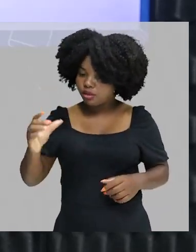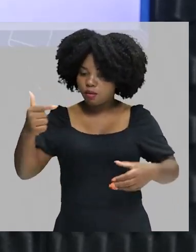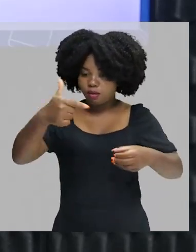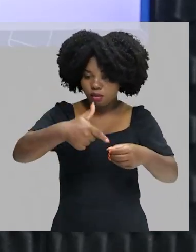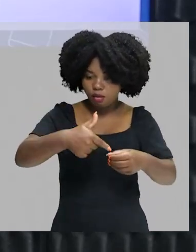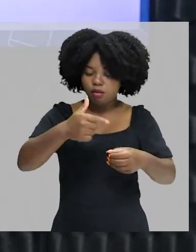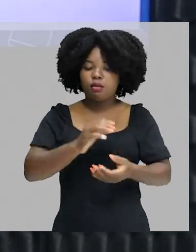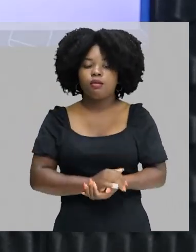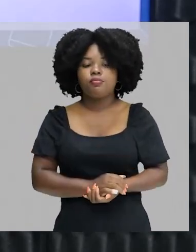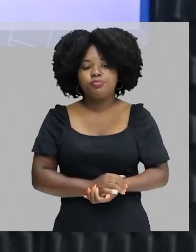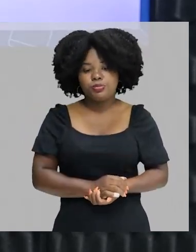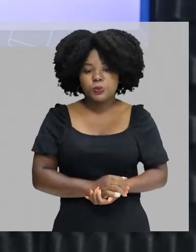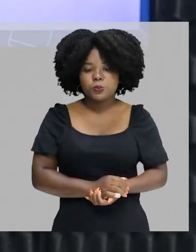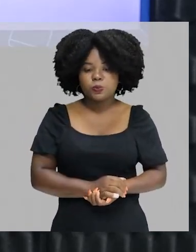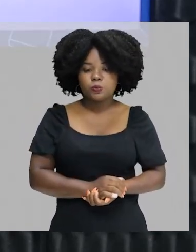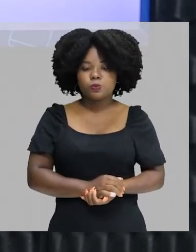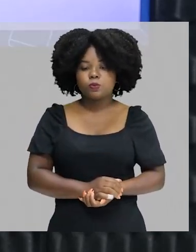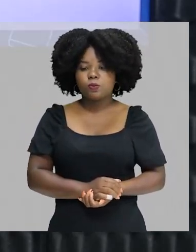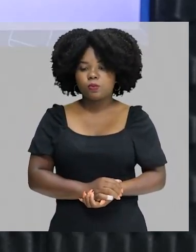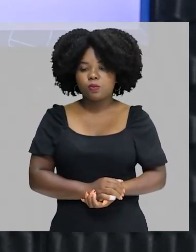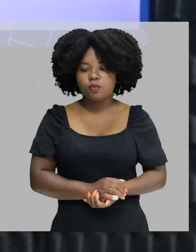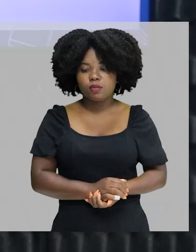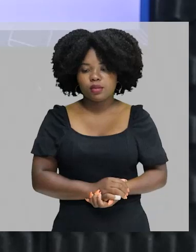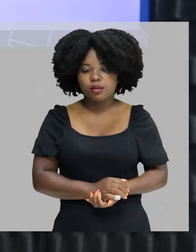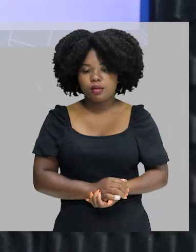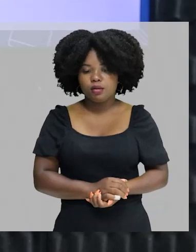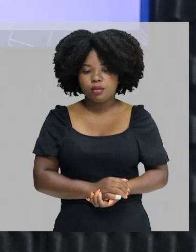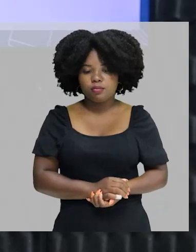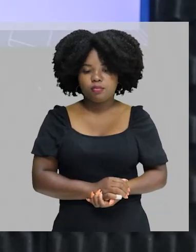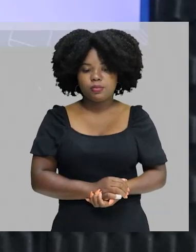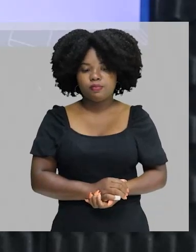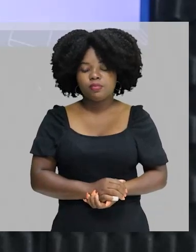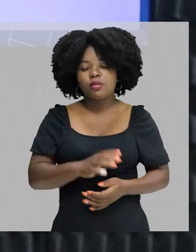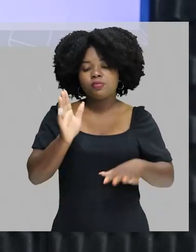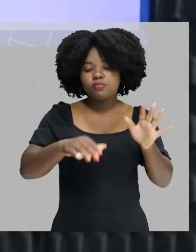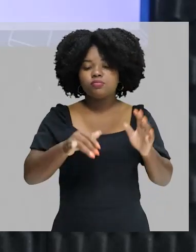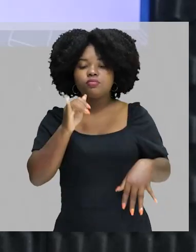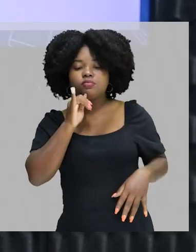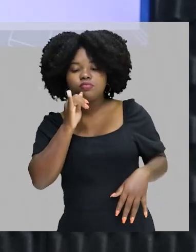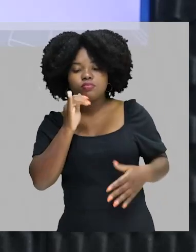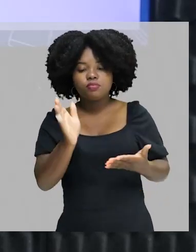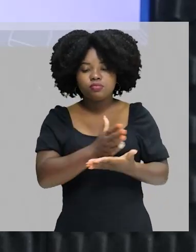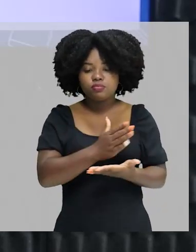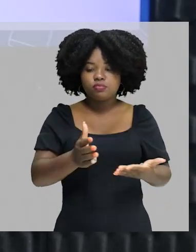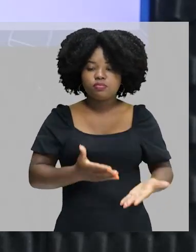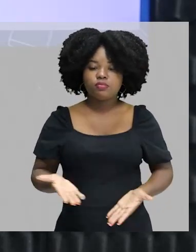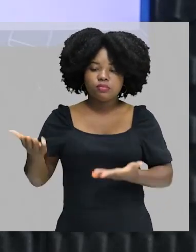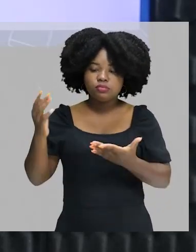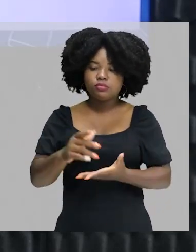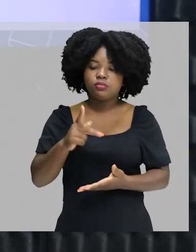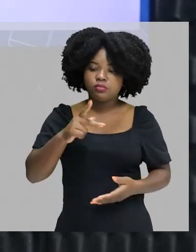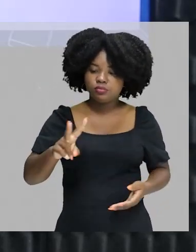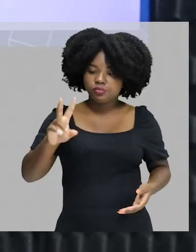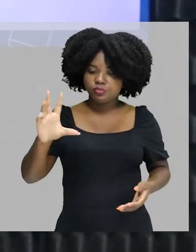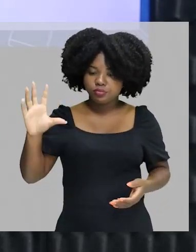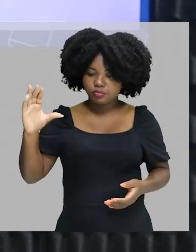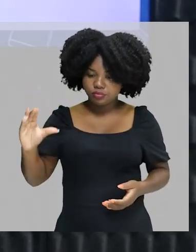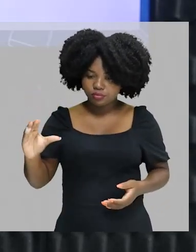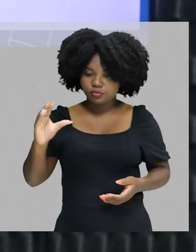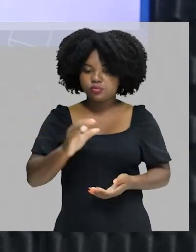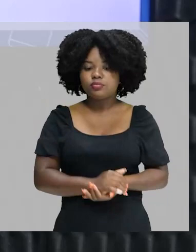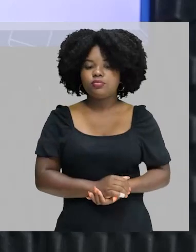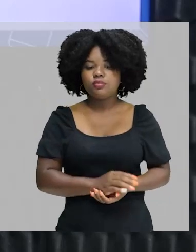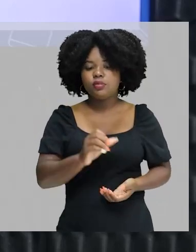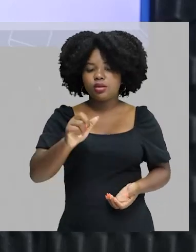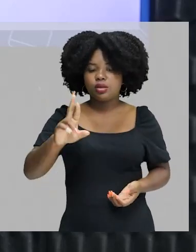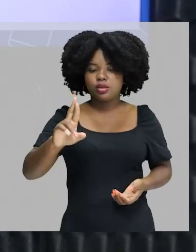dos polímeros sintéticos, o petróleo. Alguns exemplos, o polimetacrilato de metila, o